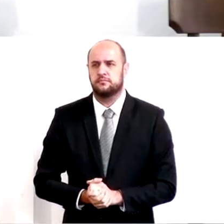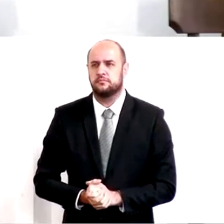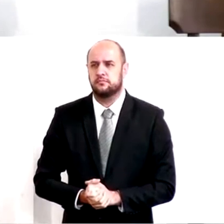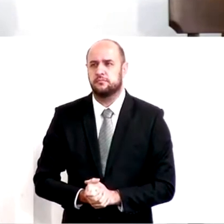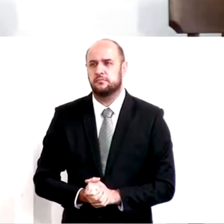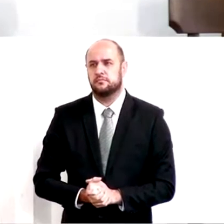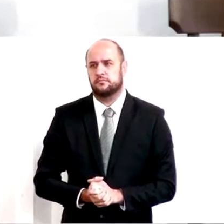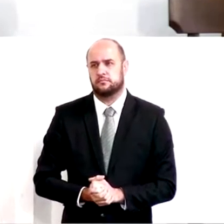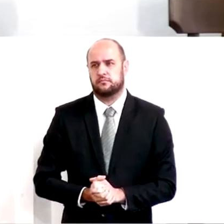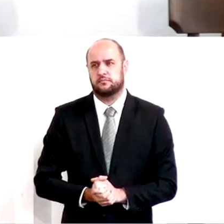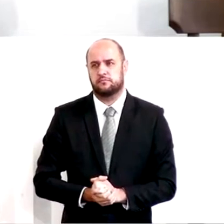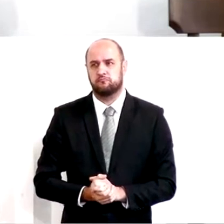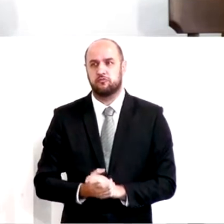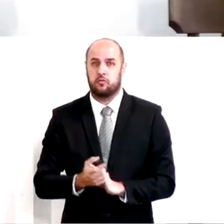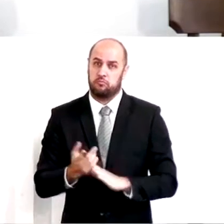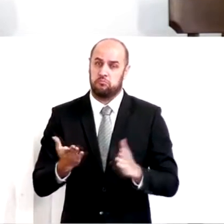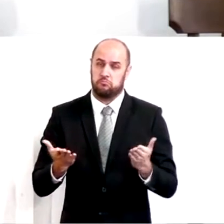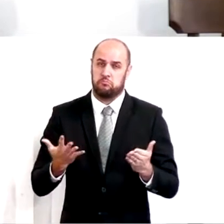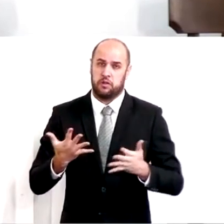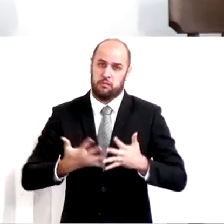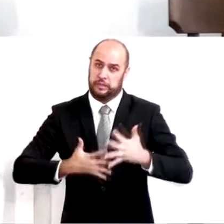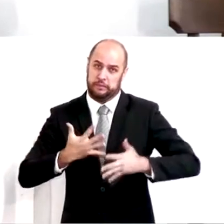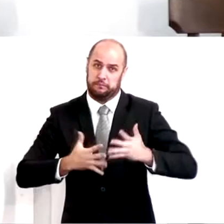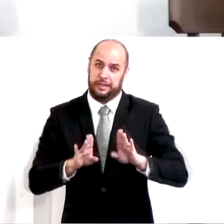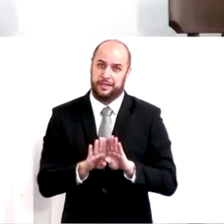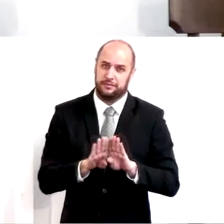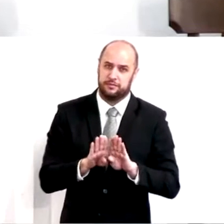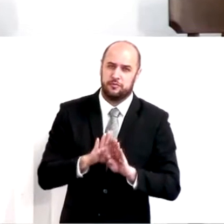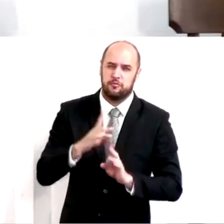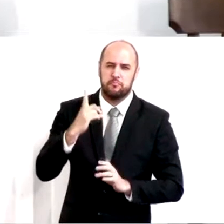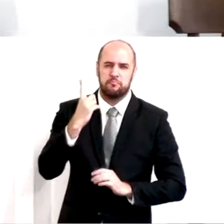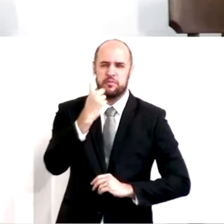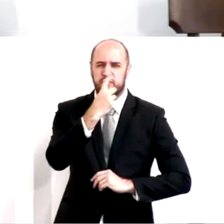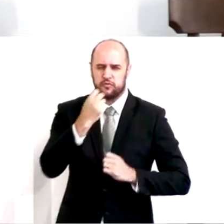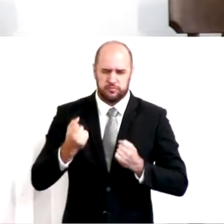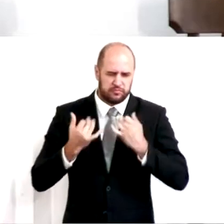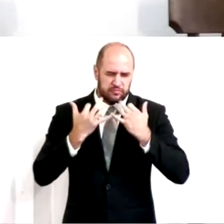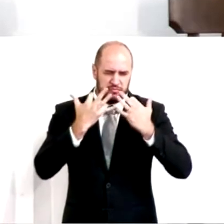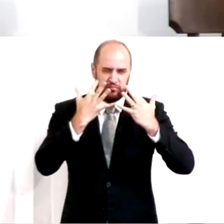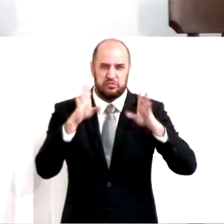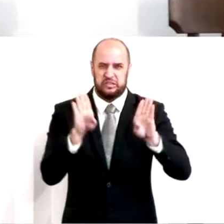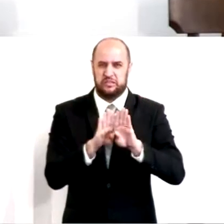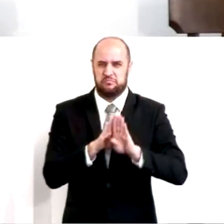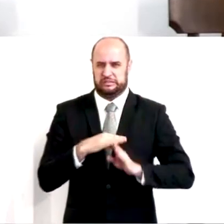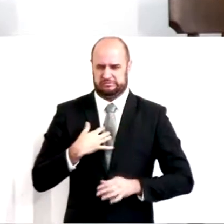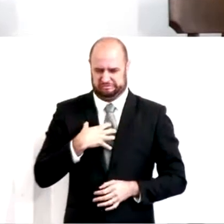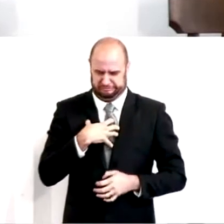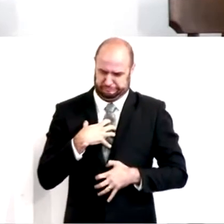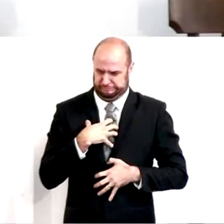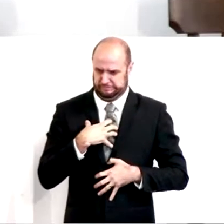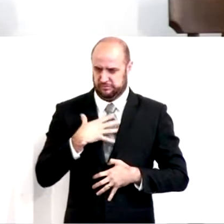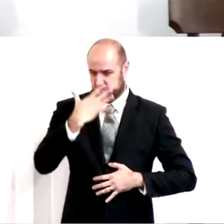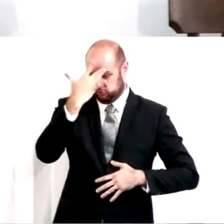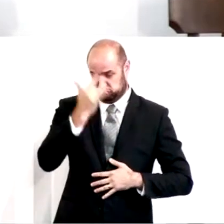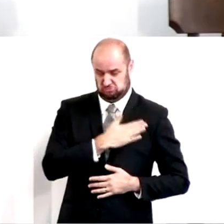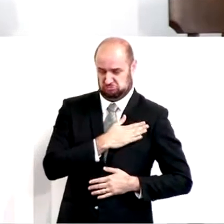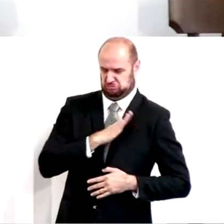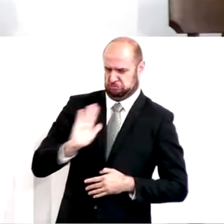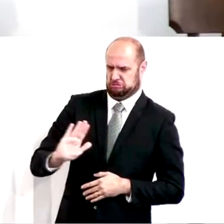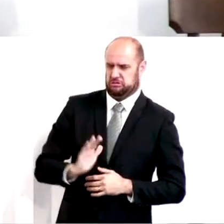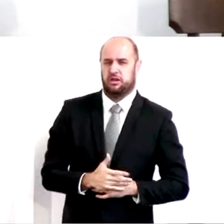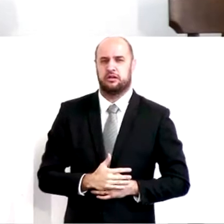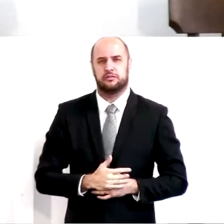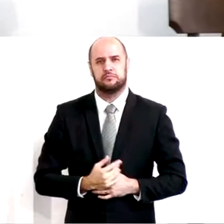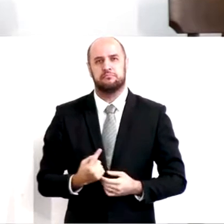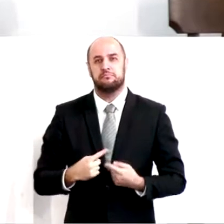Nem que fosse para incomodar. Bom perfume incomoda também. Pessoas podem não gostar dele,